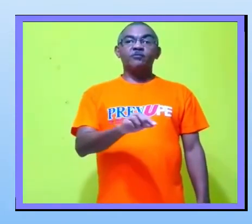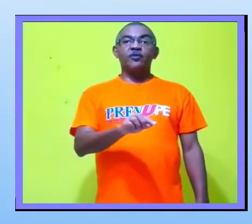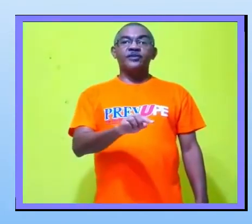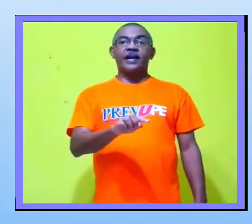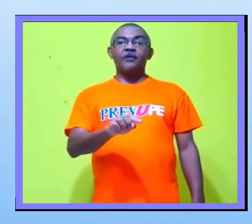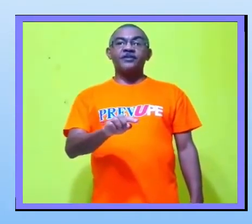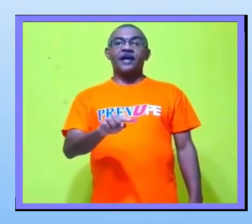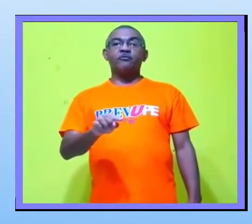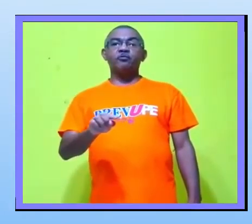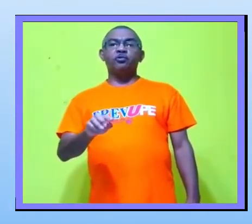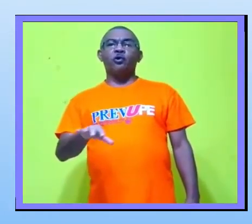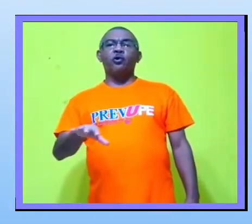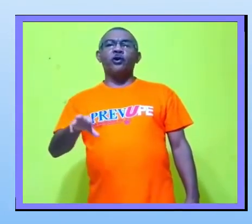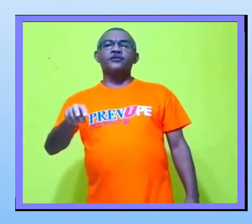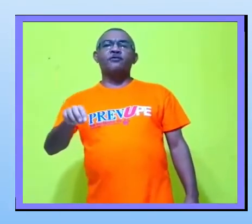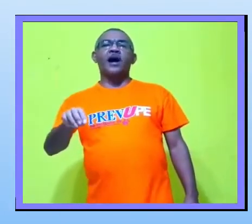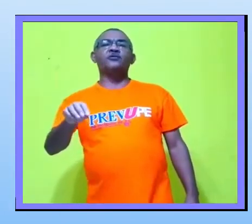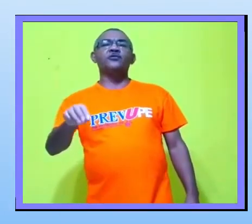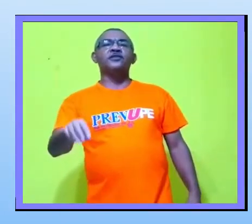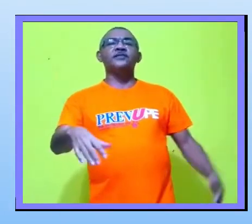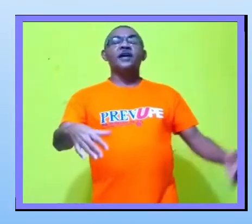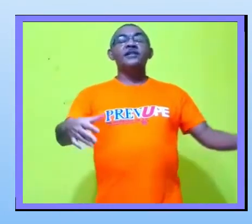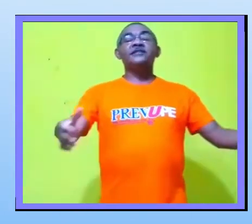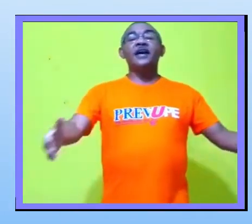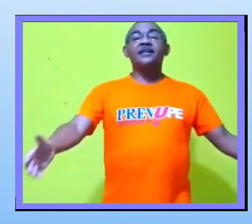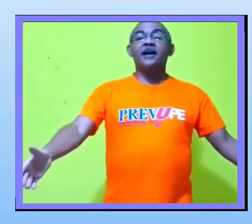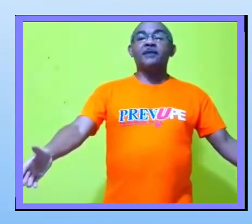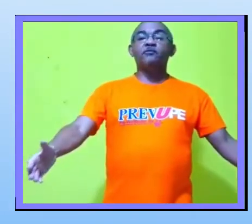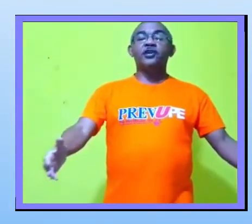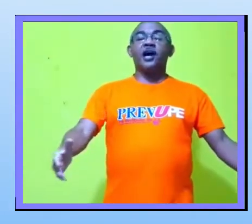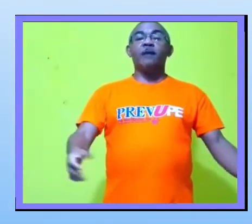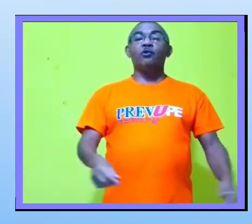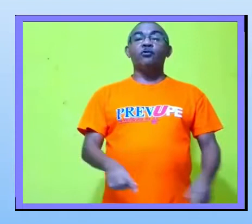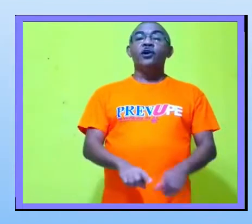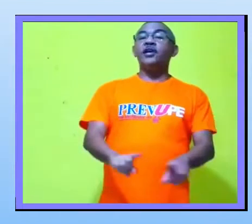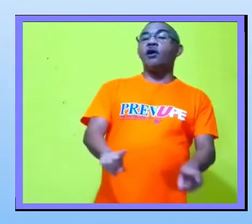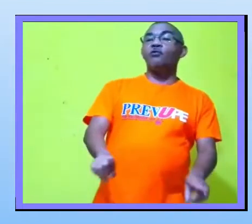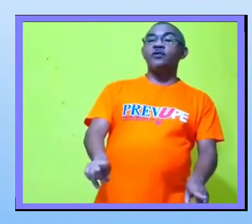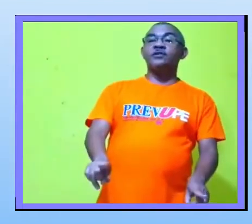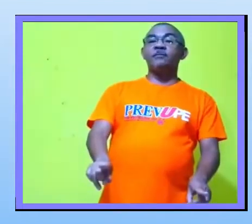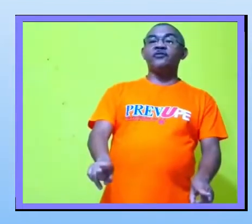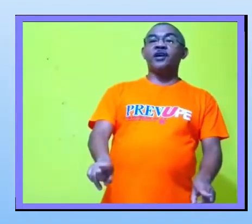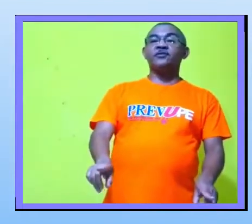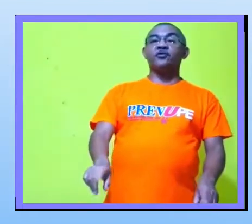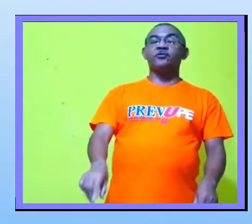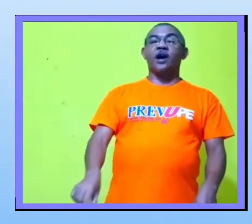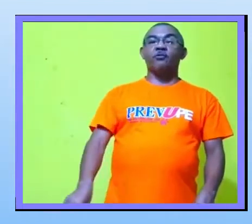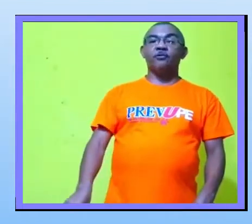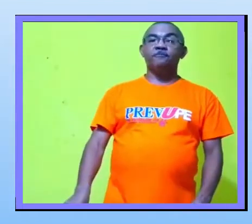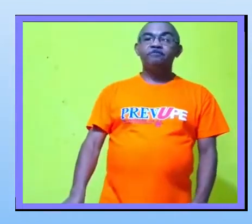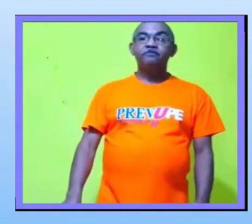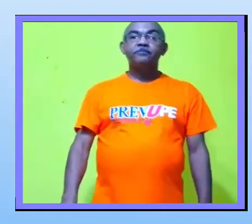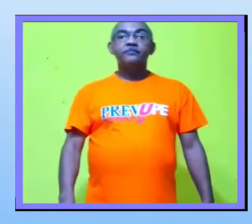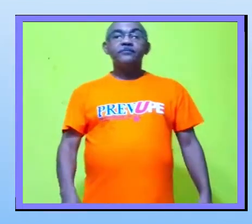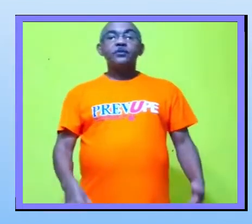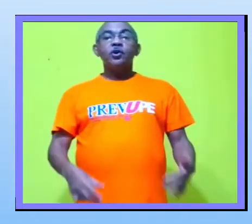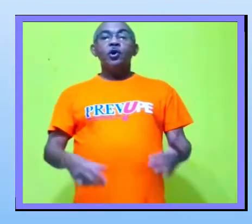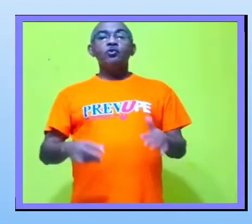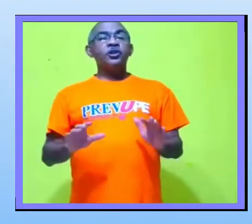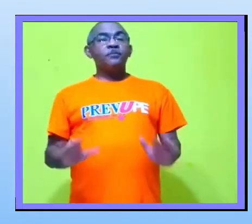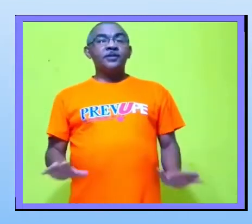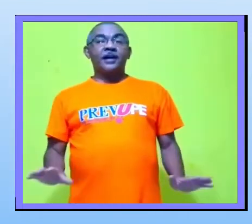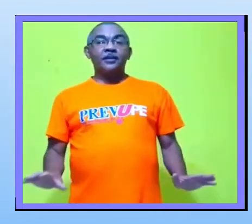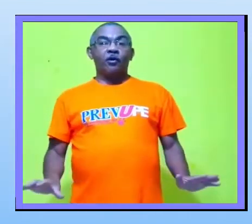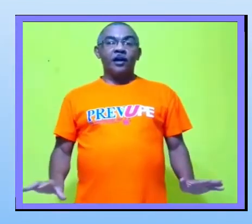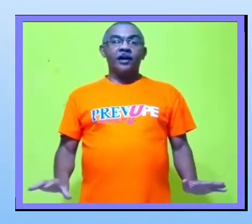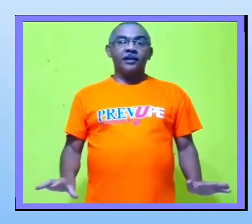nós temos uma sequência aí com 2, 4, 6, 7 átomos de carbono e algumas ramificações do carbono.